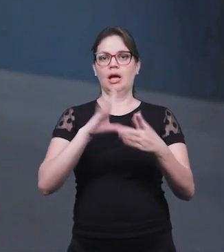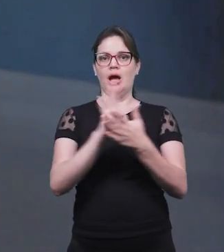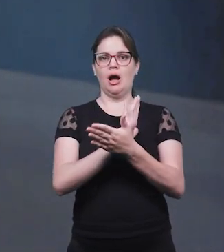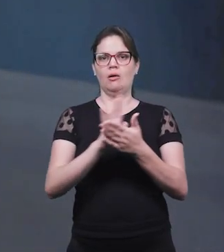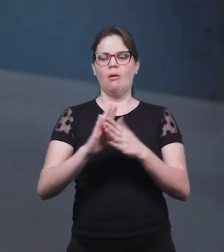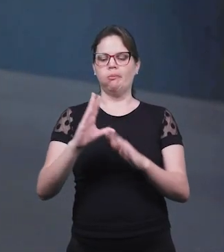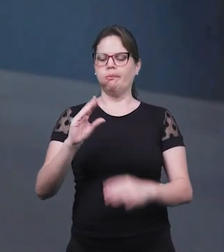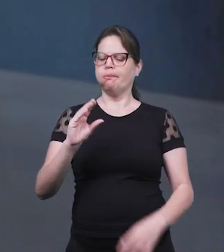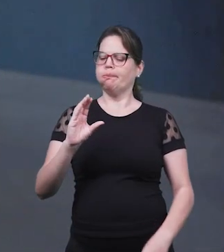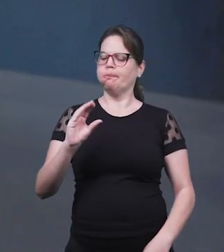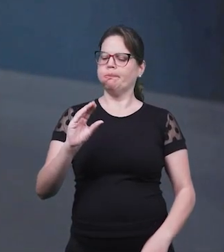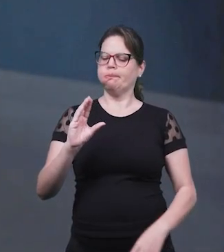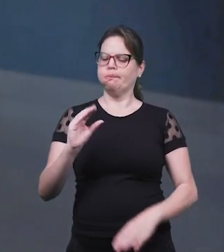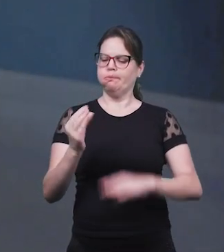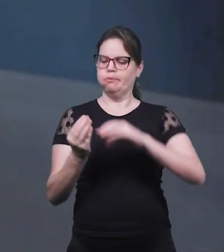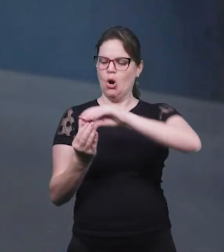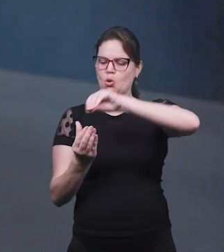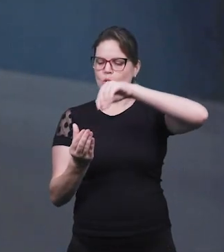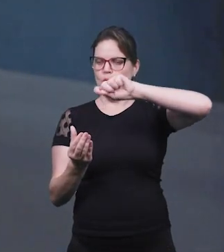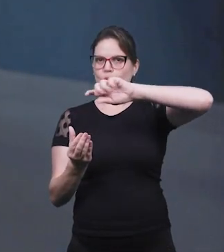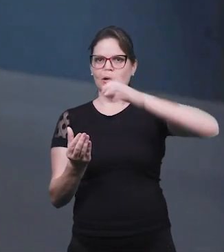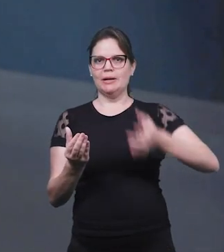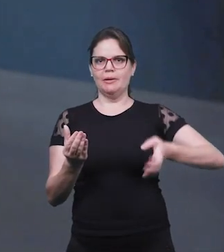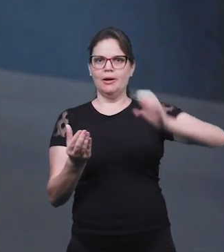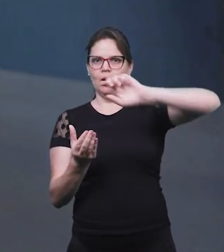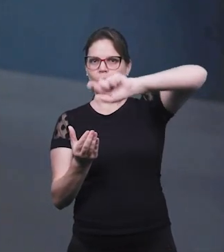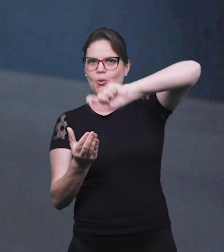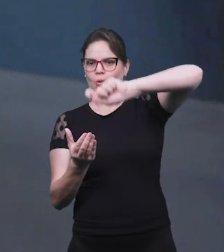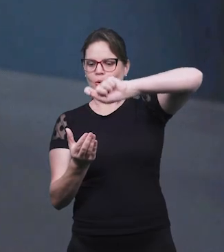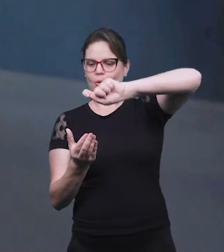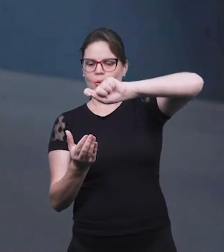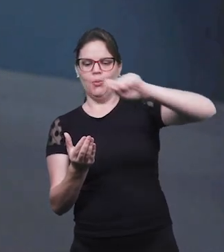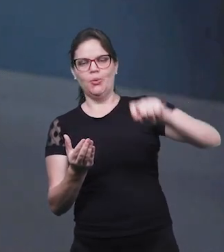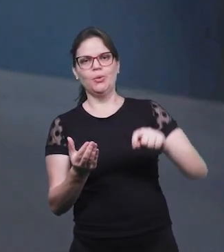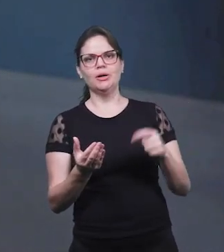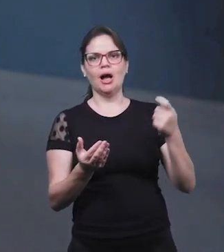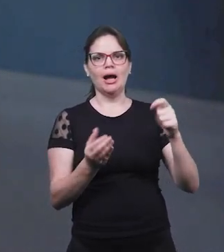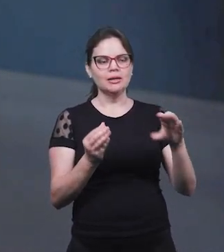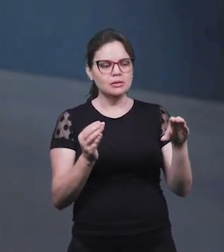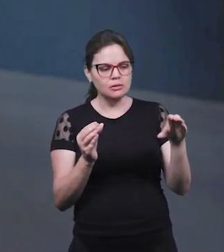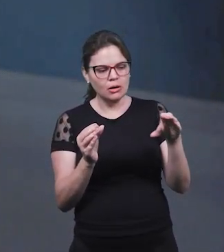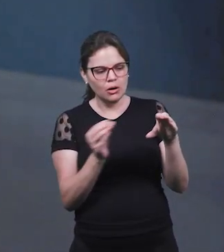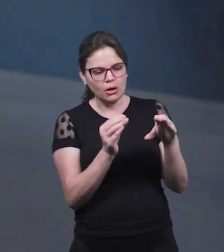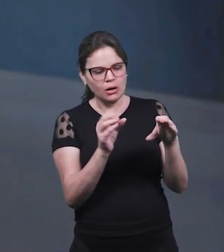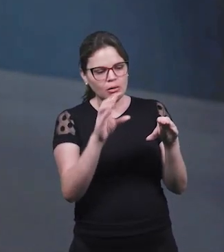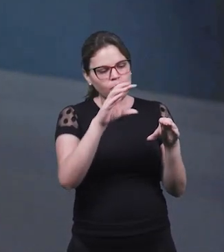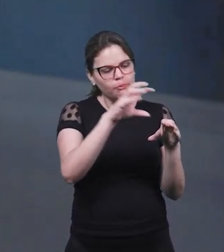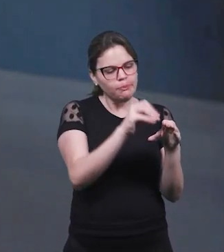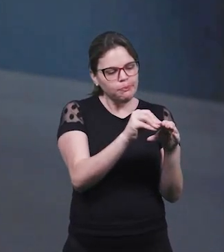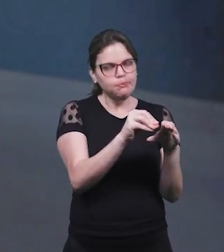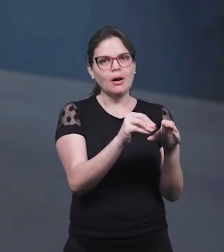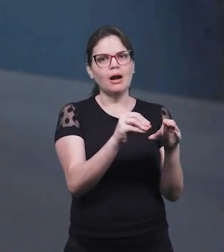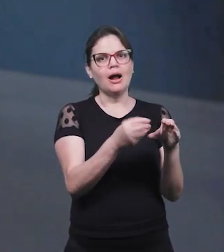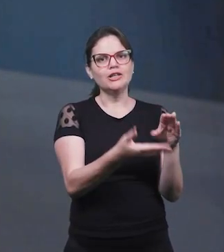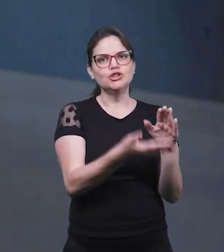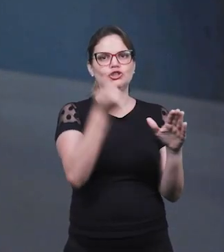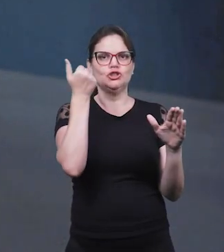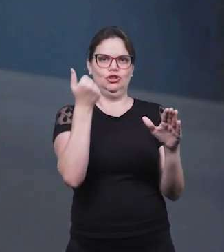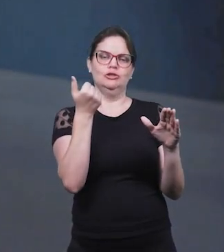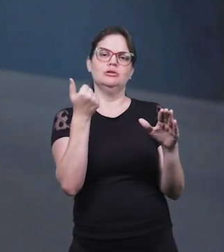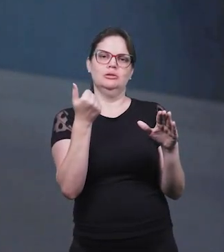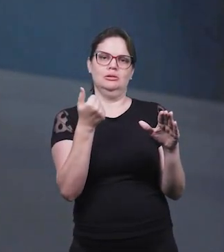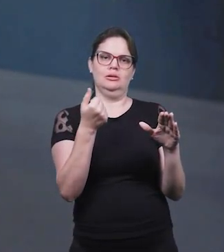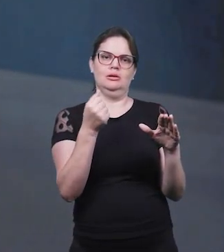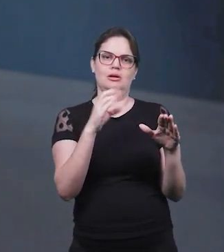produtos que são seminolíticos, que se faz a limpeza, ou seja, ele remove o excesso do cerume. 1